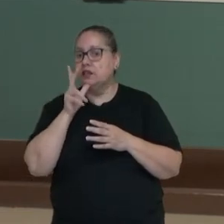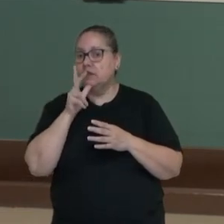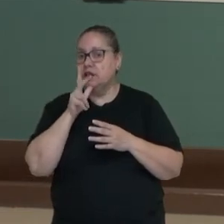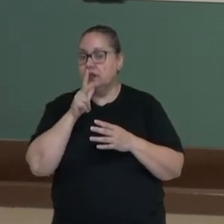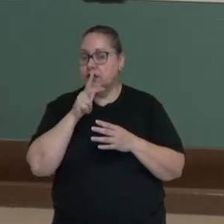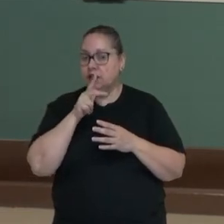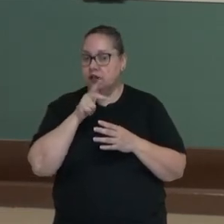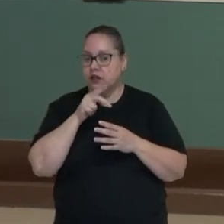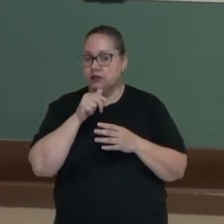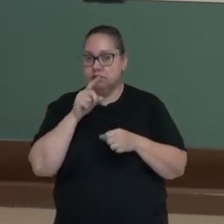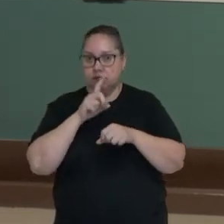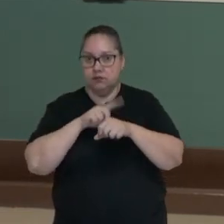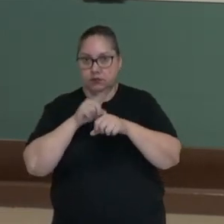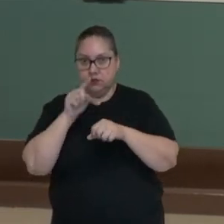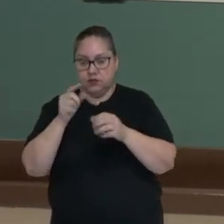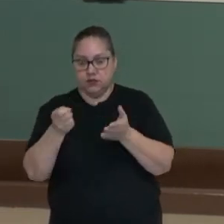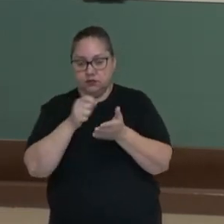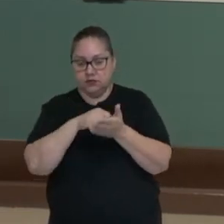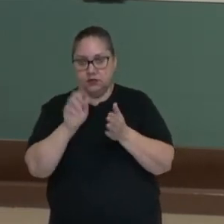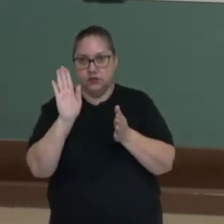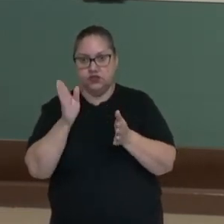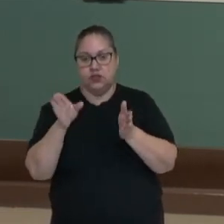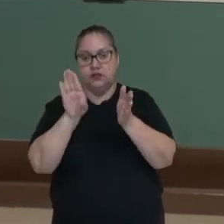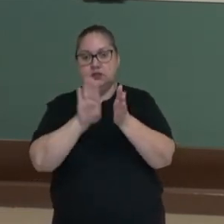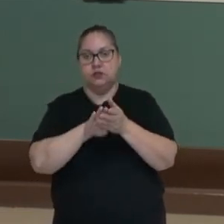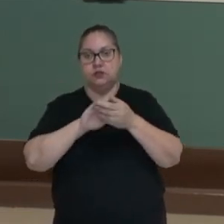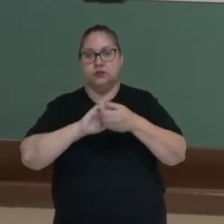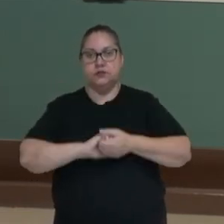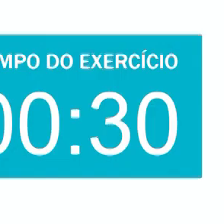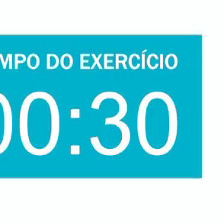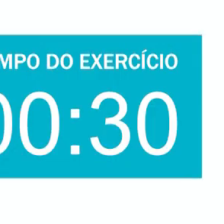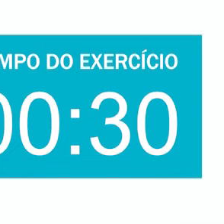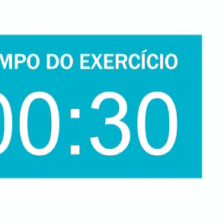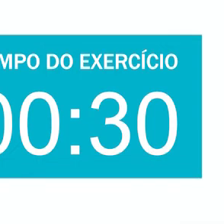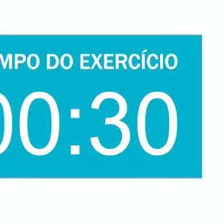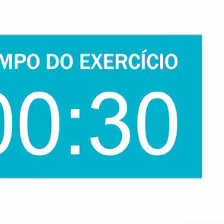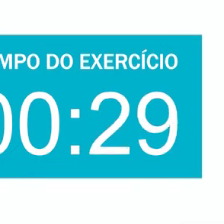lentamente. Vou dar um tempinho para você registrar e eu já retorno.